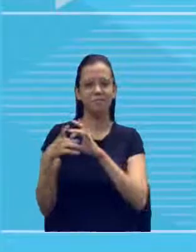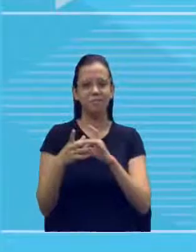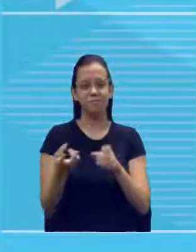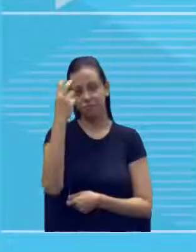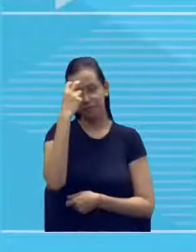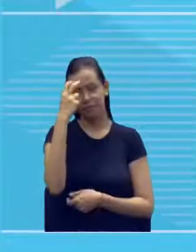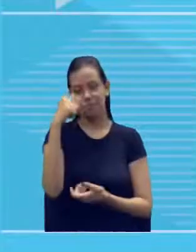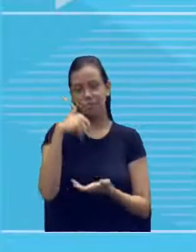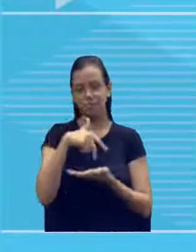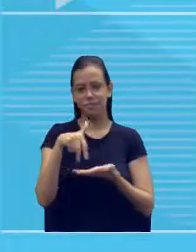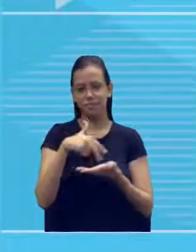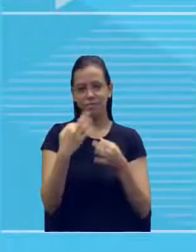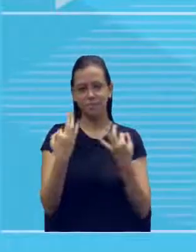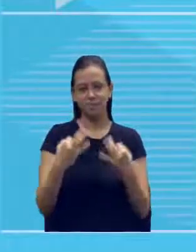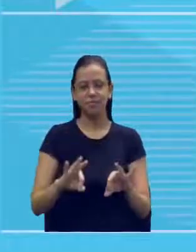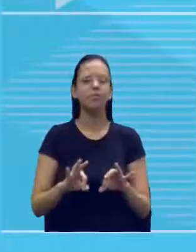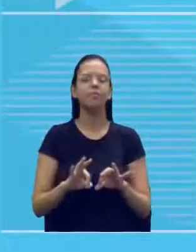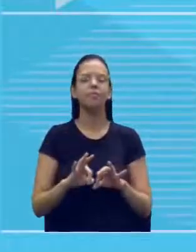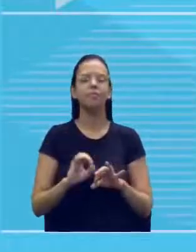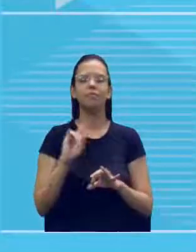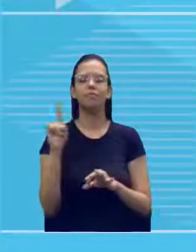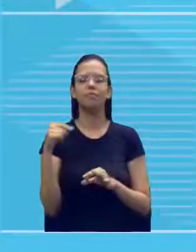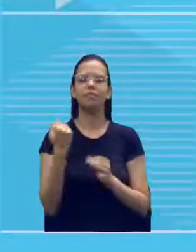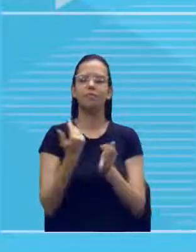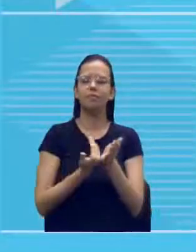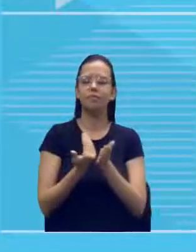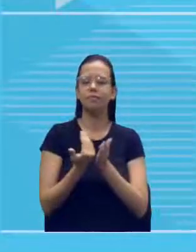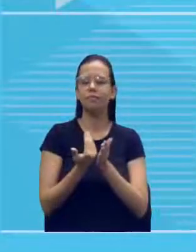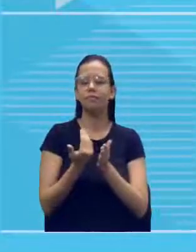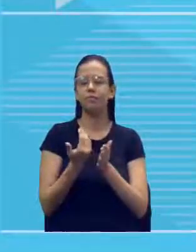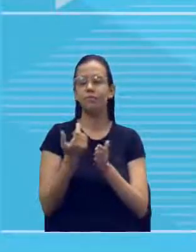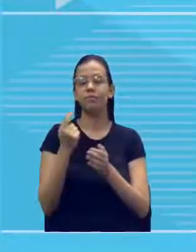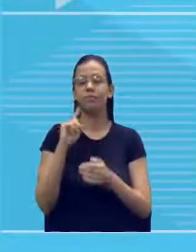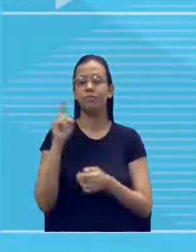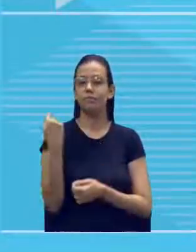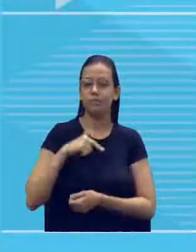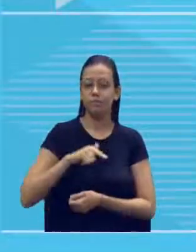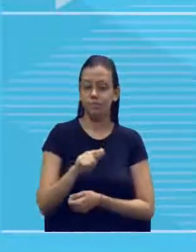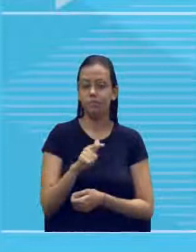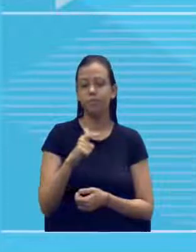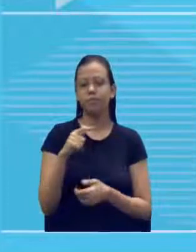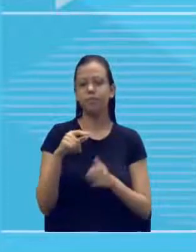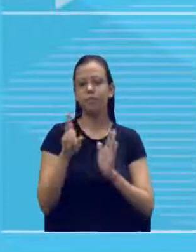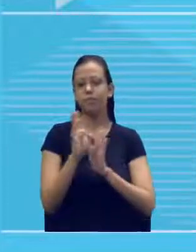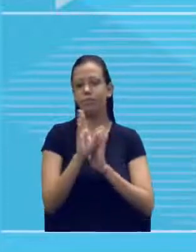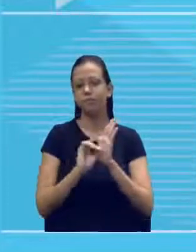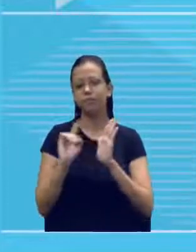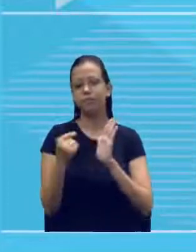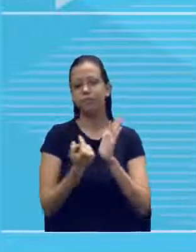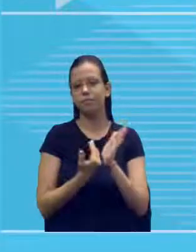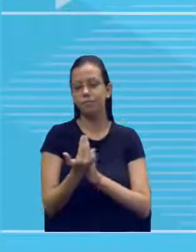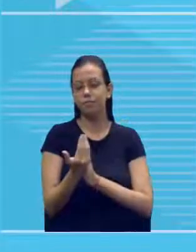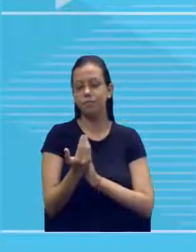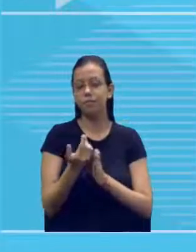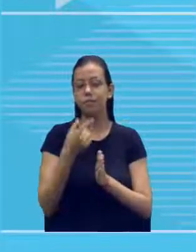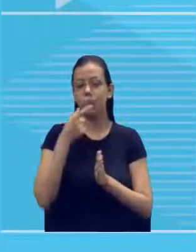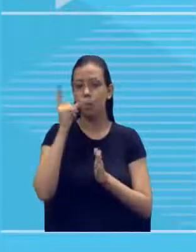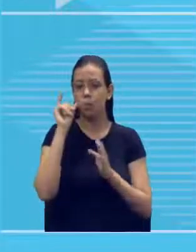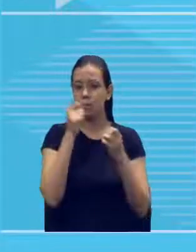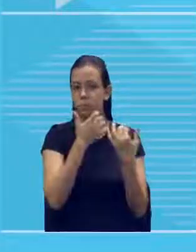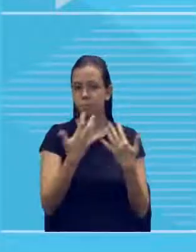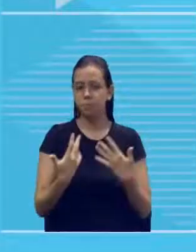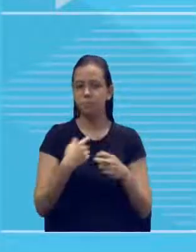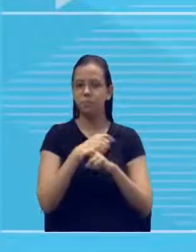das danças, tá certo? Nós vamos dar continuidade ao assunto que a gente estava falando ontem, sobre